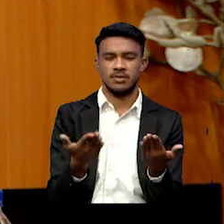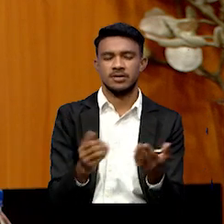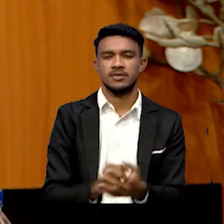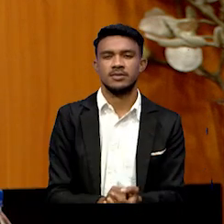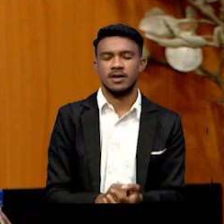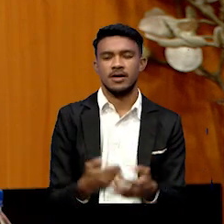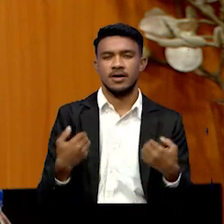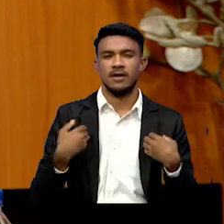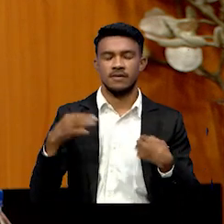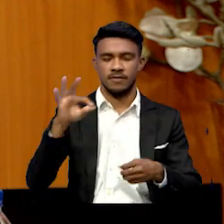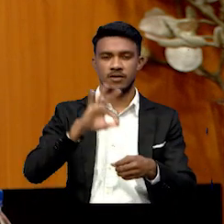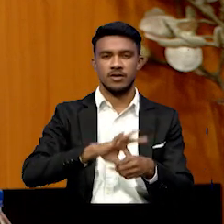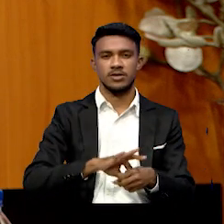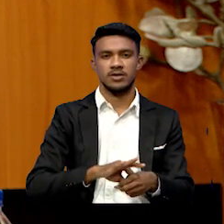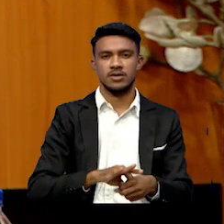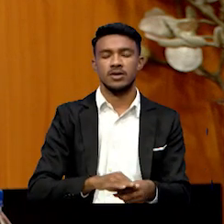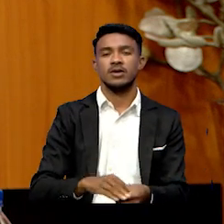e a votação, ou to